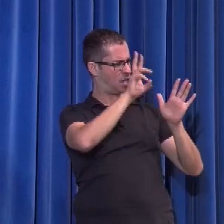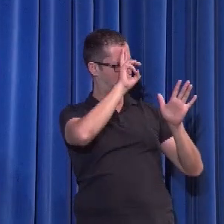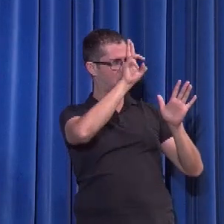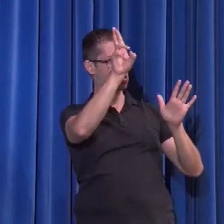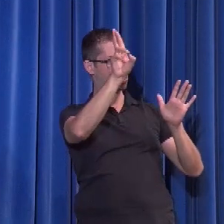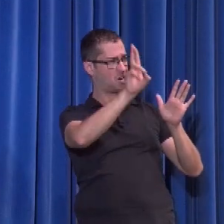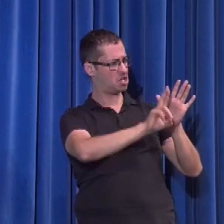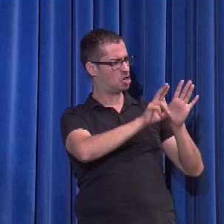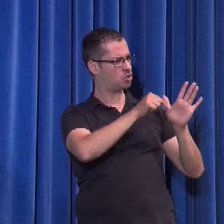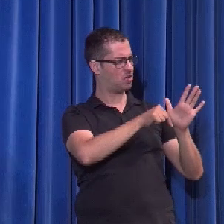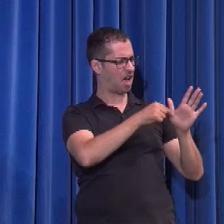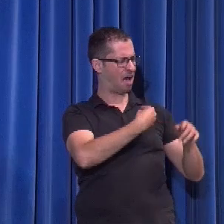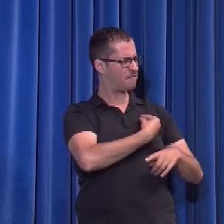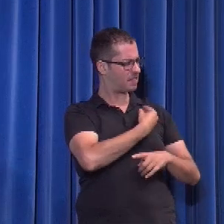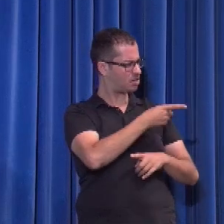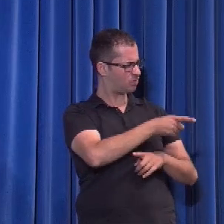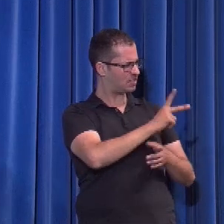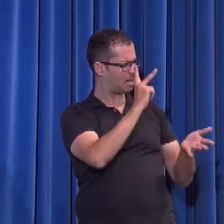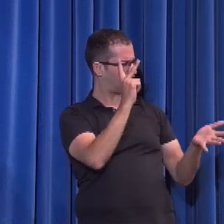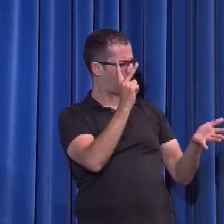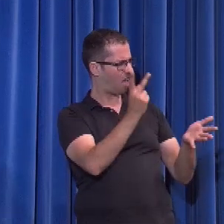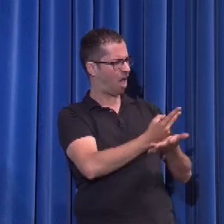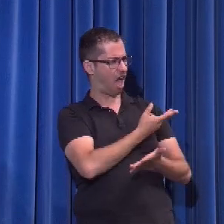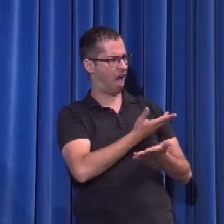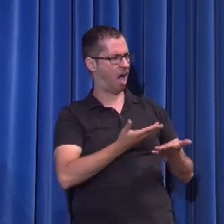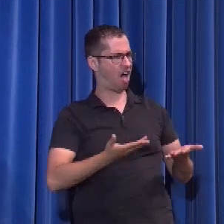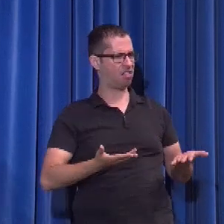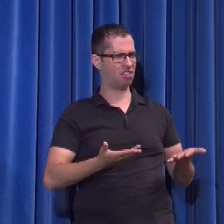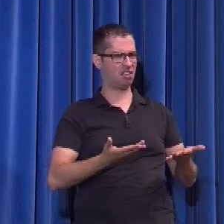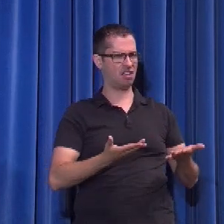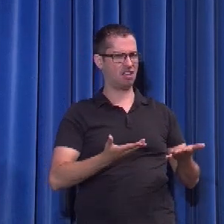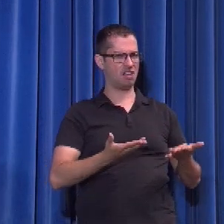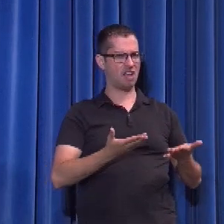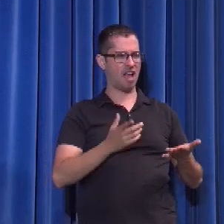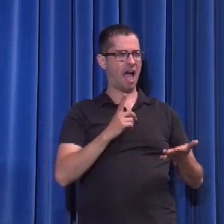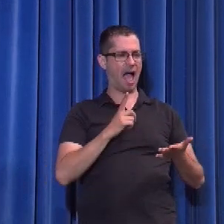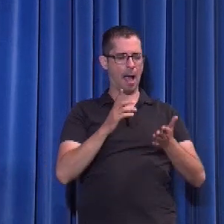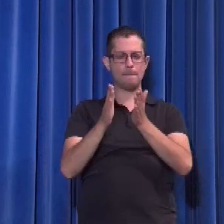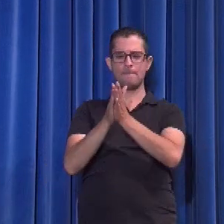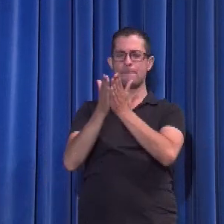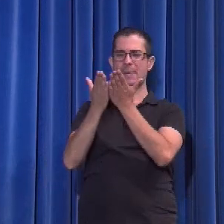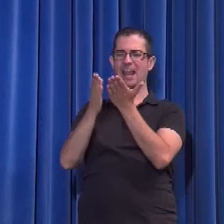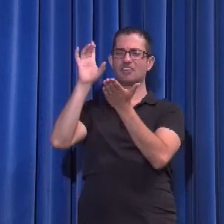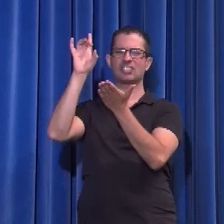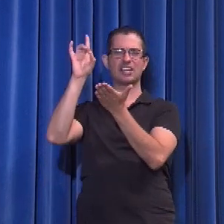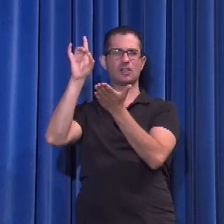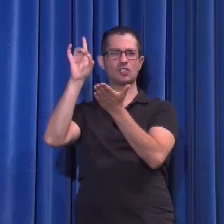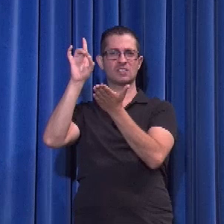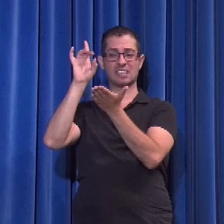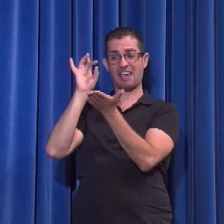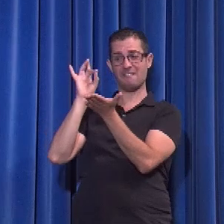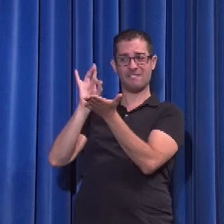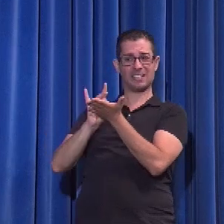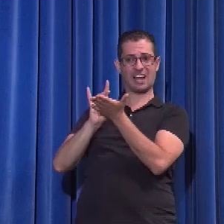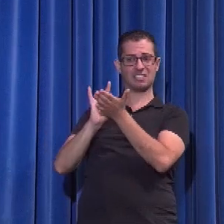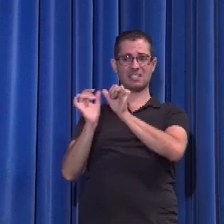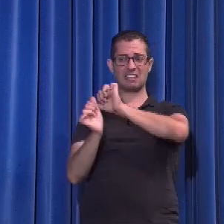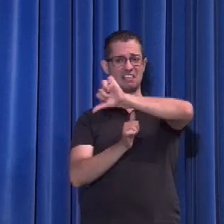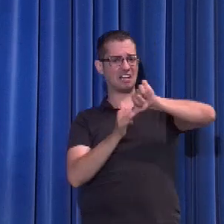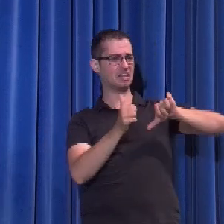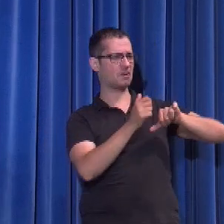totalmente contrária. Vocês transformam a verdade de Deus em mentira. Versículo 9: